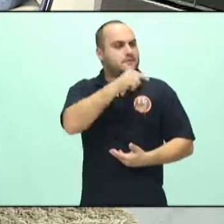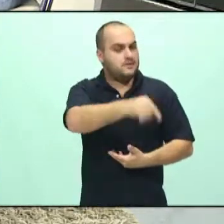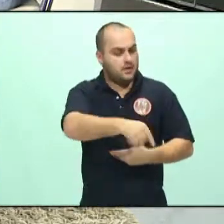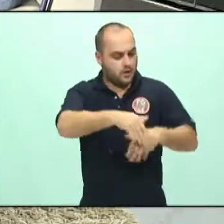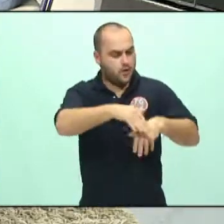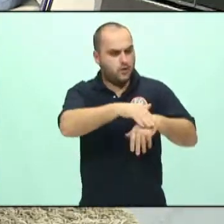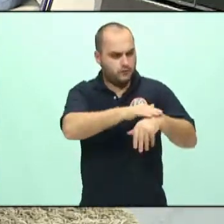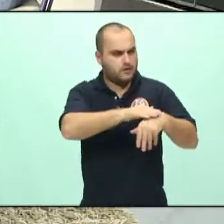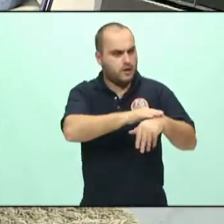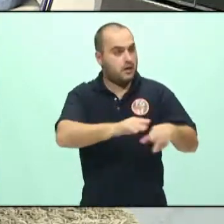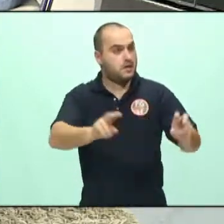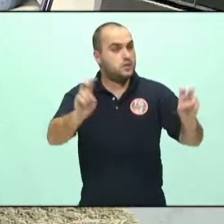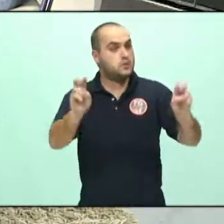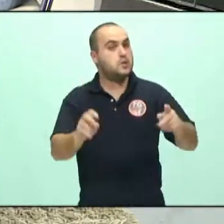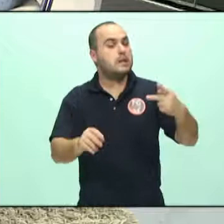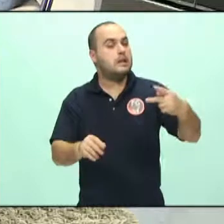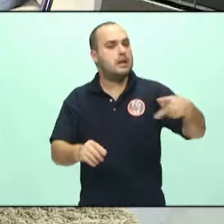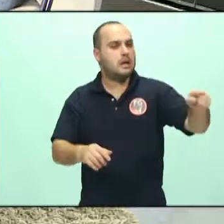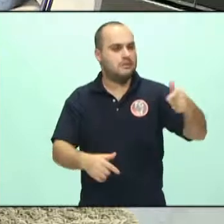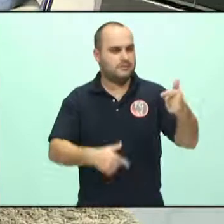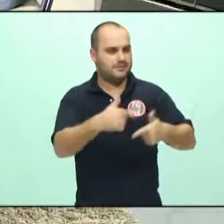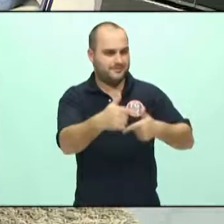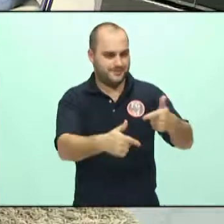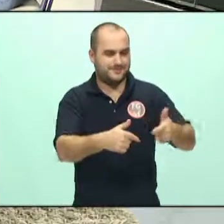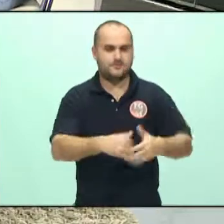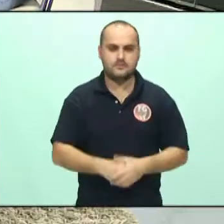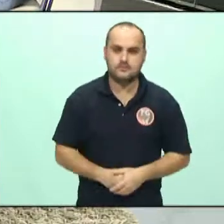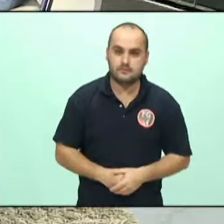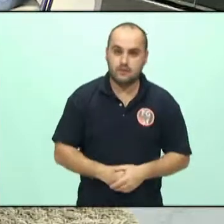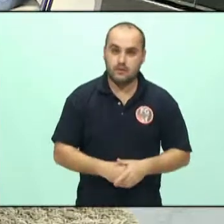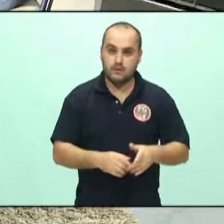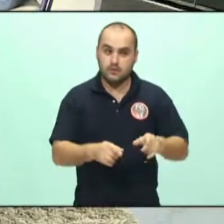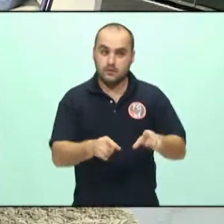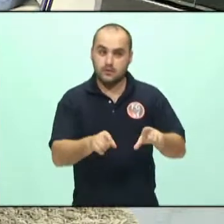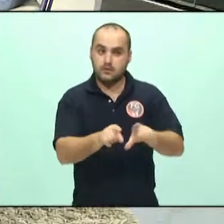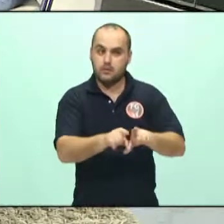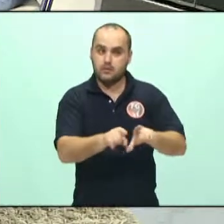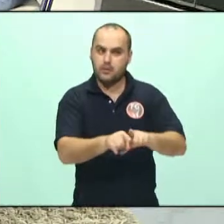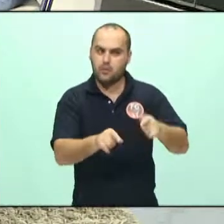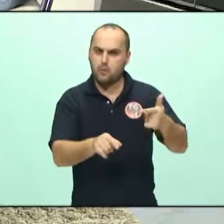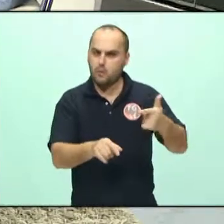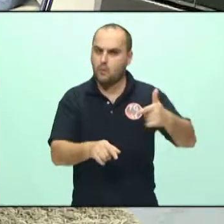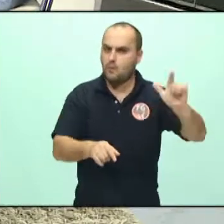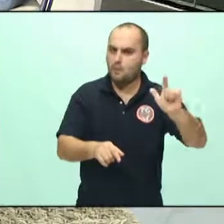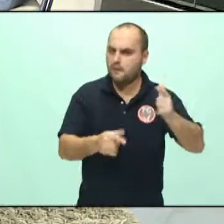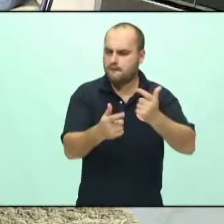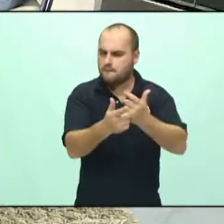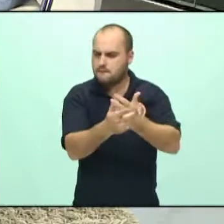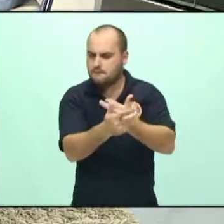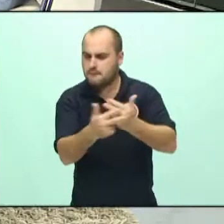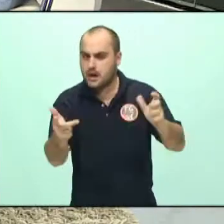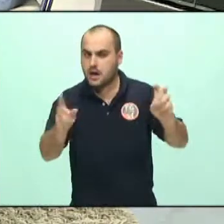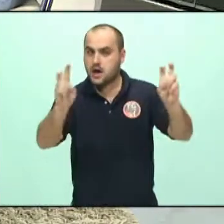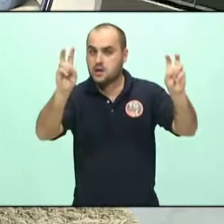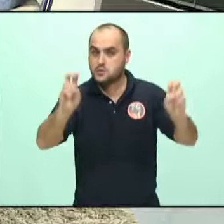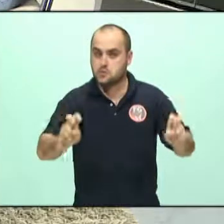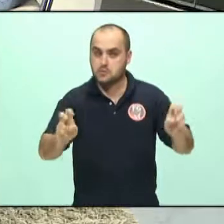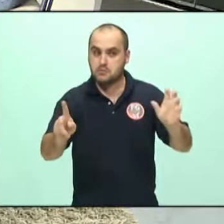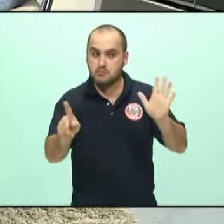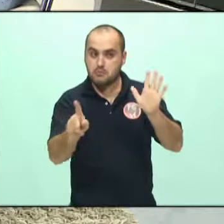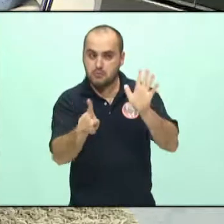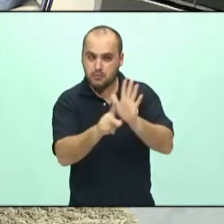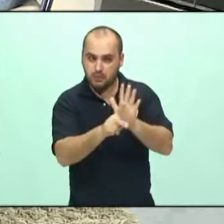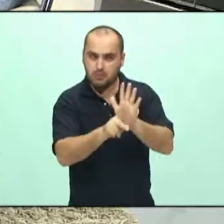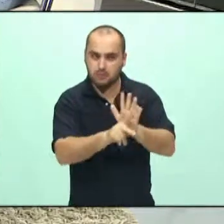sobre o seu trabalho parlamentar, bem como também tantos outros vários assuntos que dizem respeito à nossa coletividade.